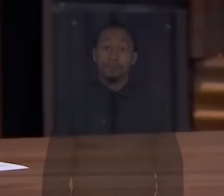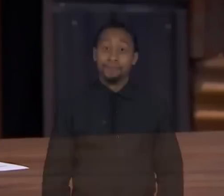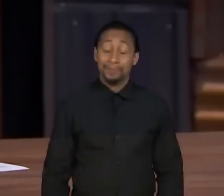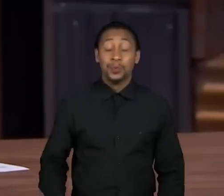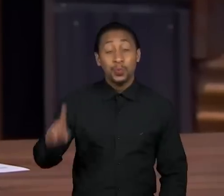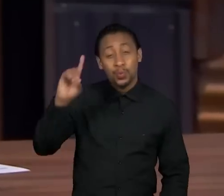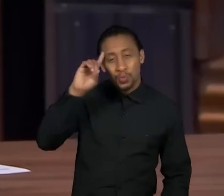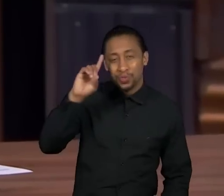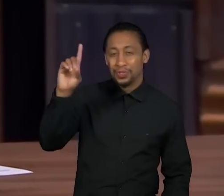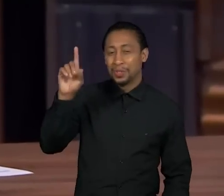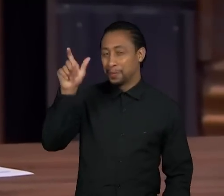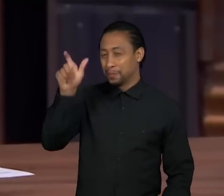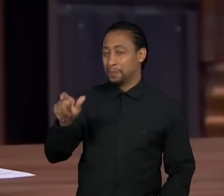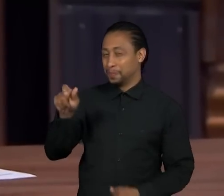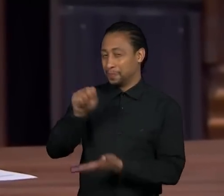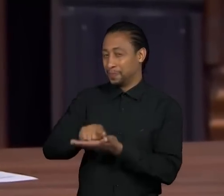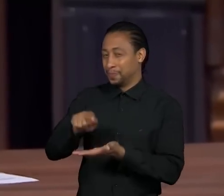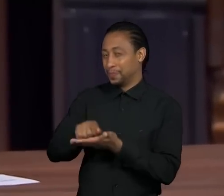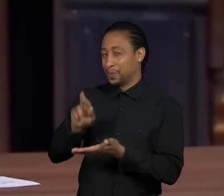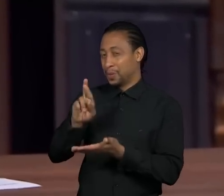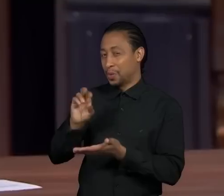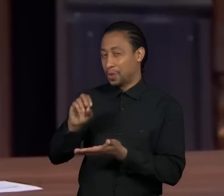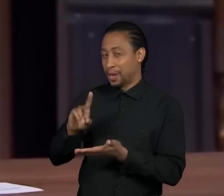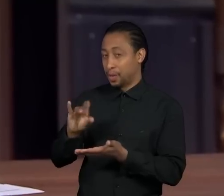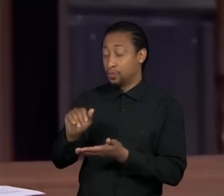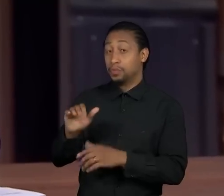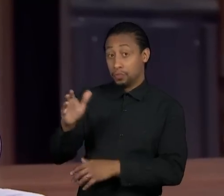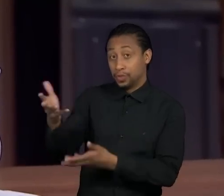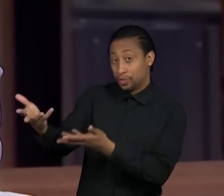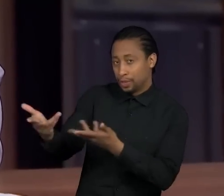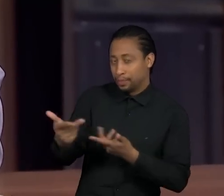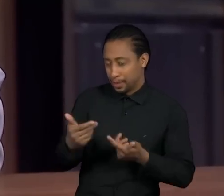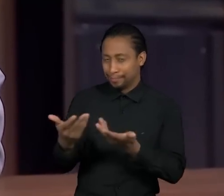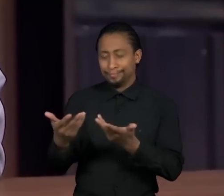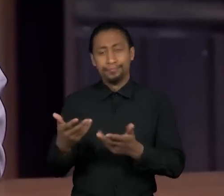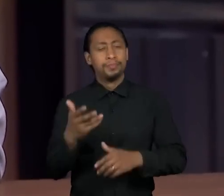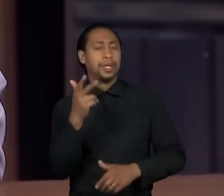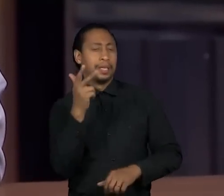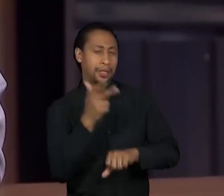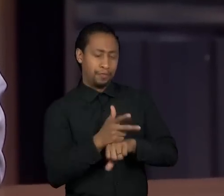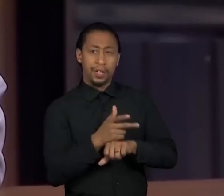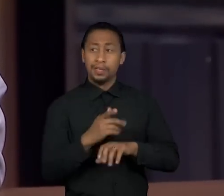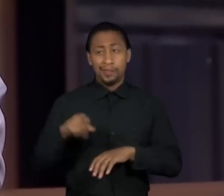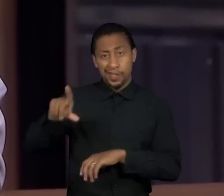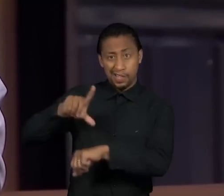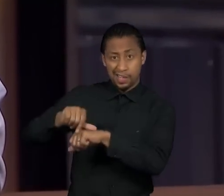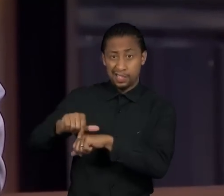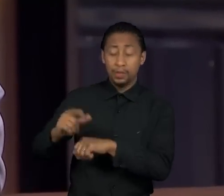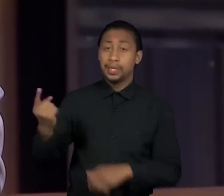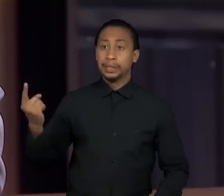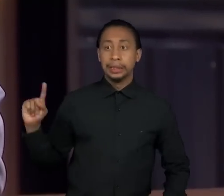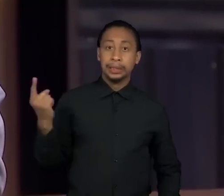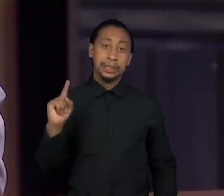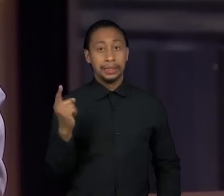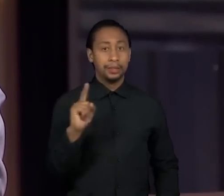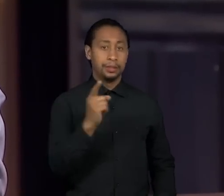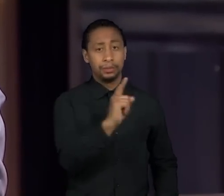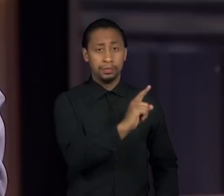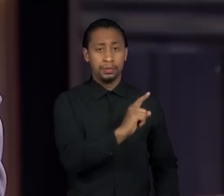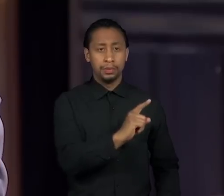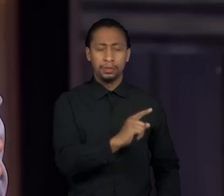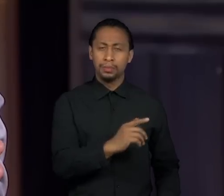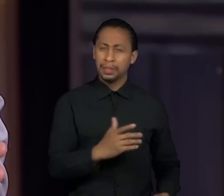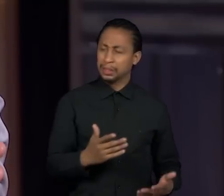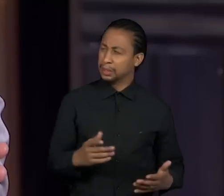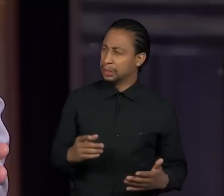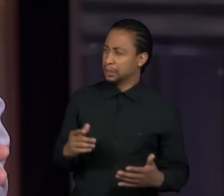Um dia, o compositor Ronaldo Boscoli foi buscar o Dorival Caymmi por uma gravação. Já atrasado, o Caymmi saiu do jeito que estava.